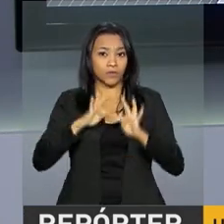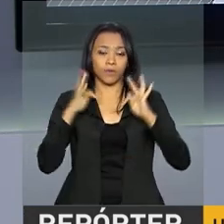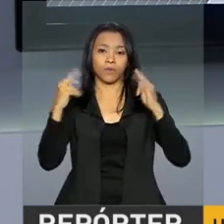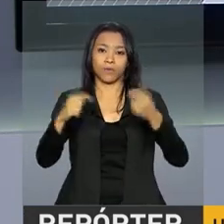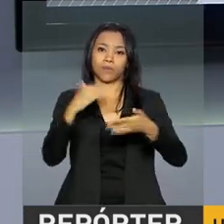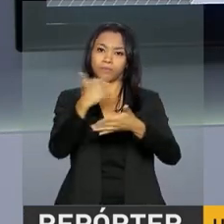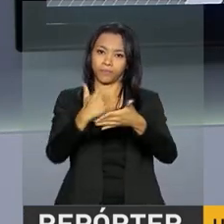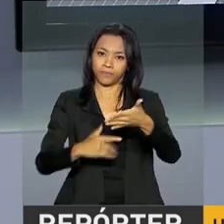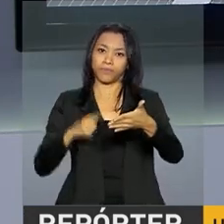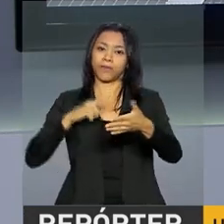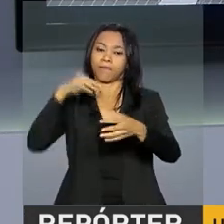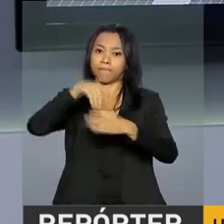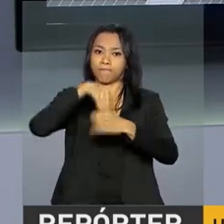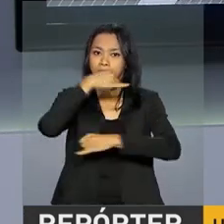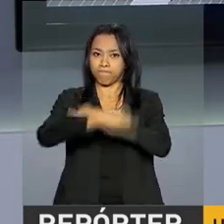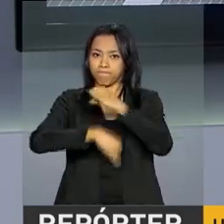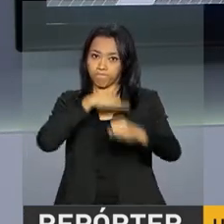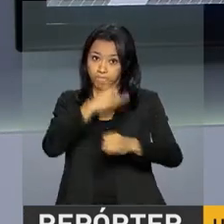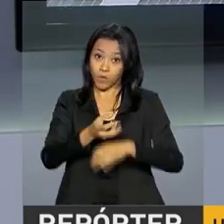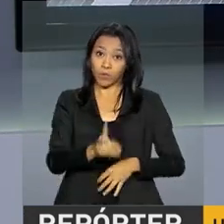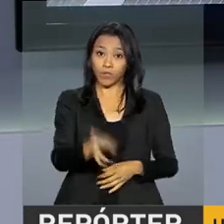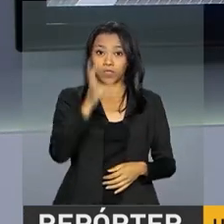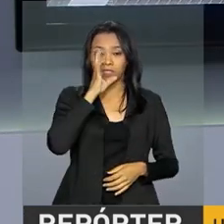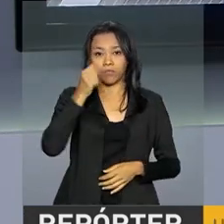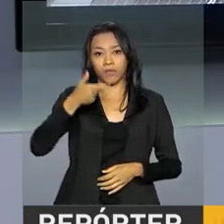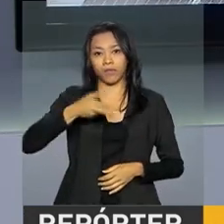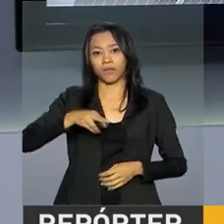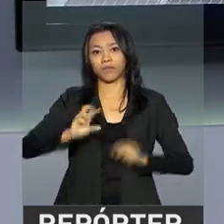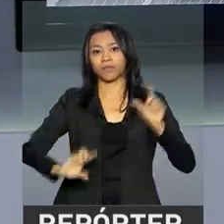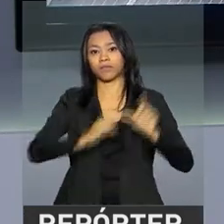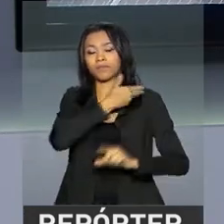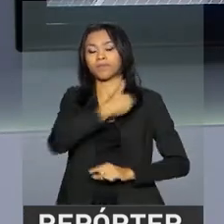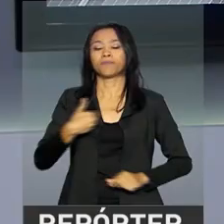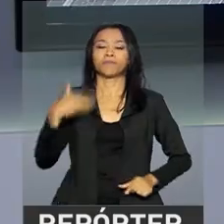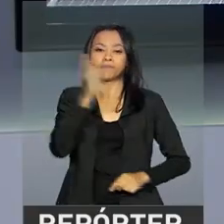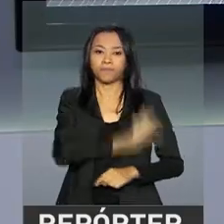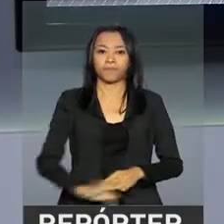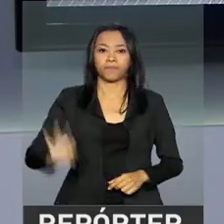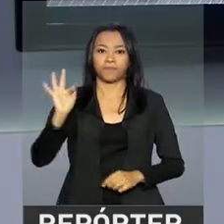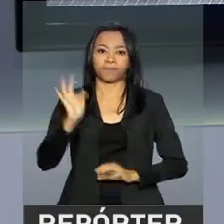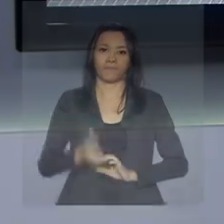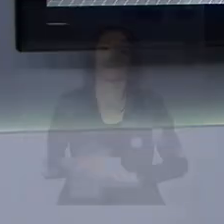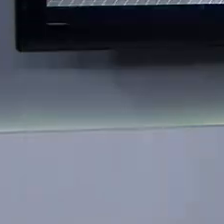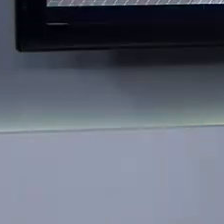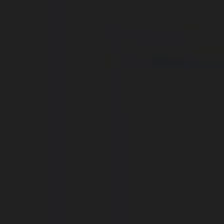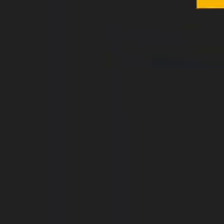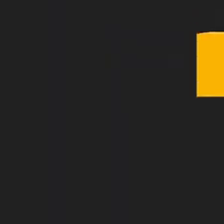programação também está na internet continue na nbr a tv do governo federal